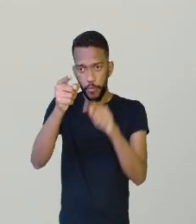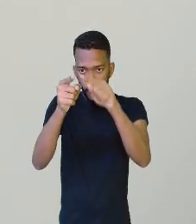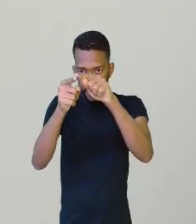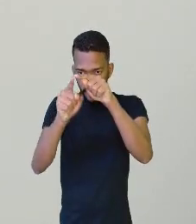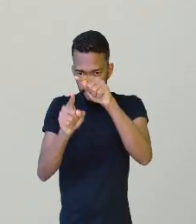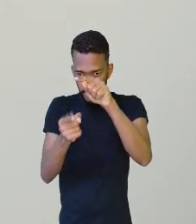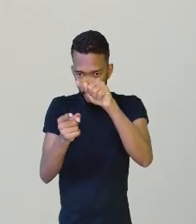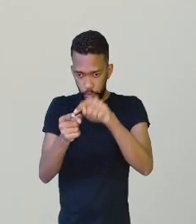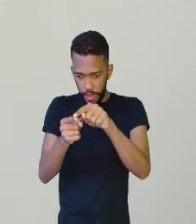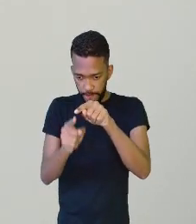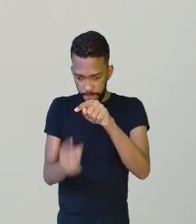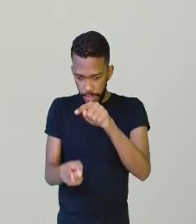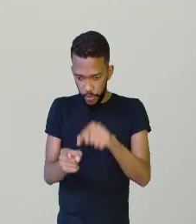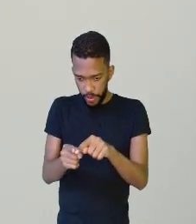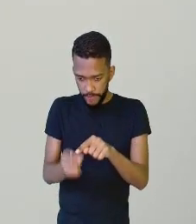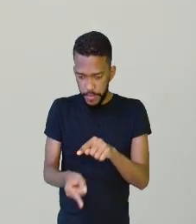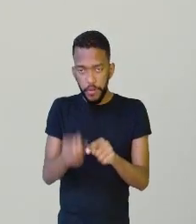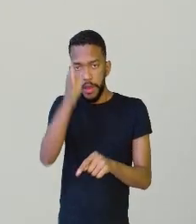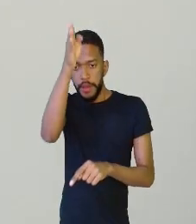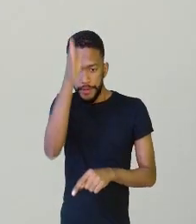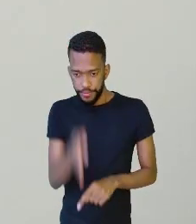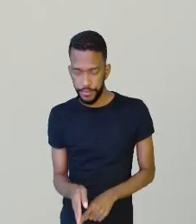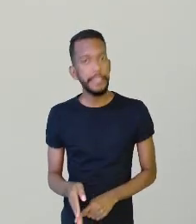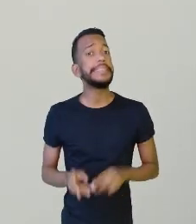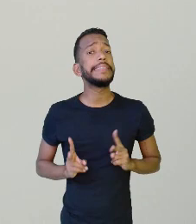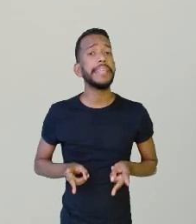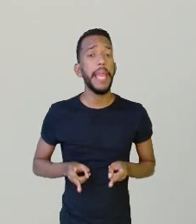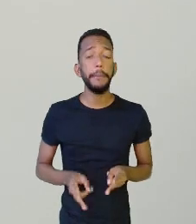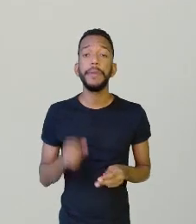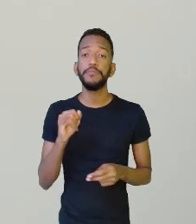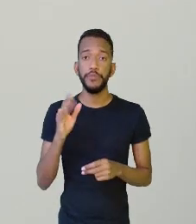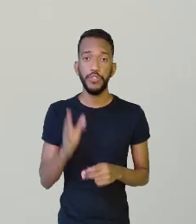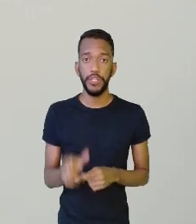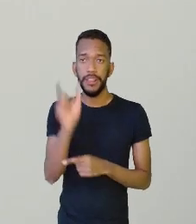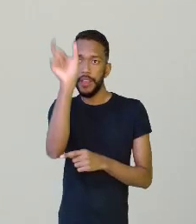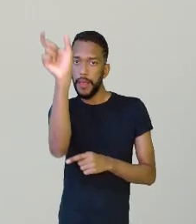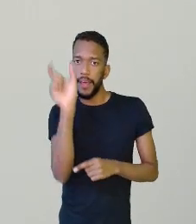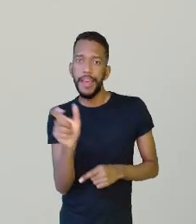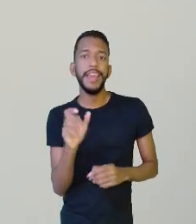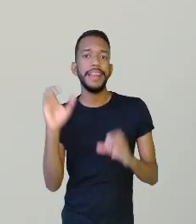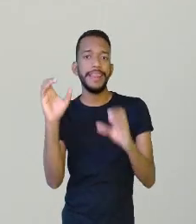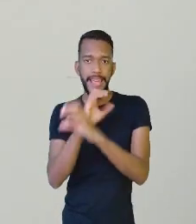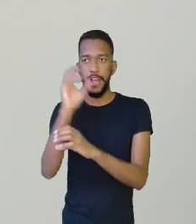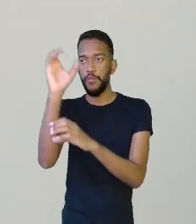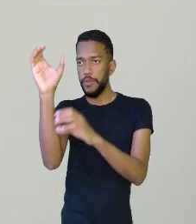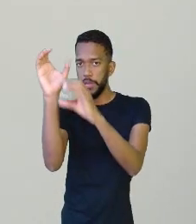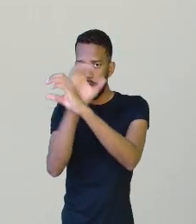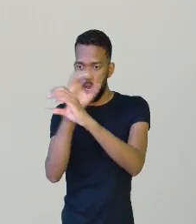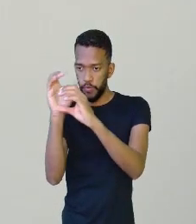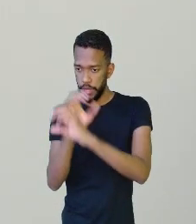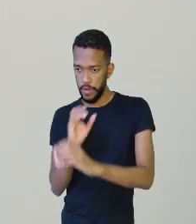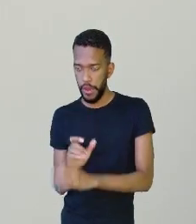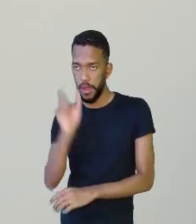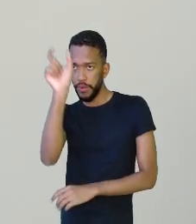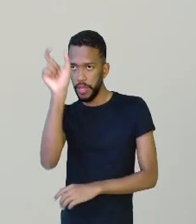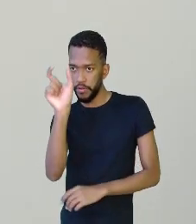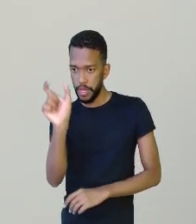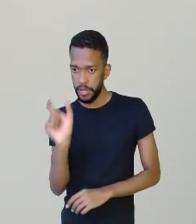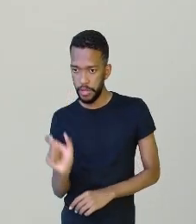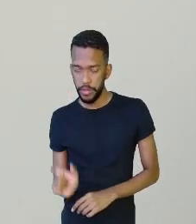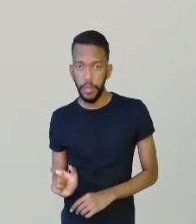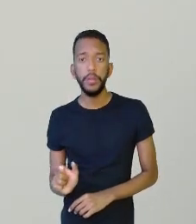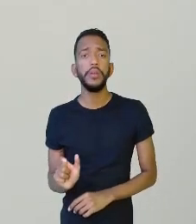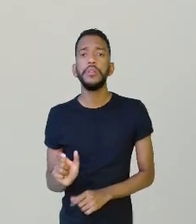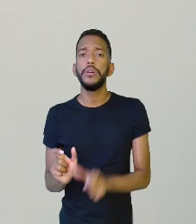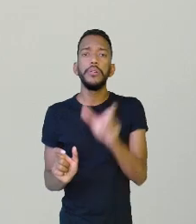embaixo da outra. Colocou o número inteiro embaixo de inteiro, decimal embaixo de decimal.